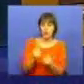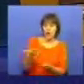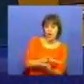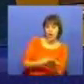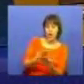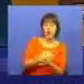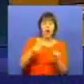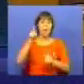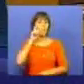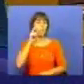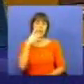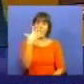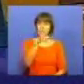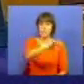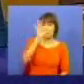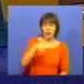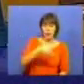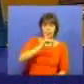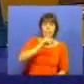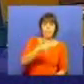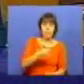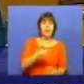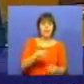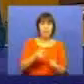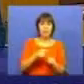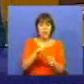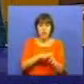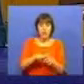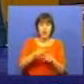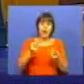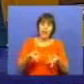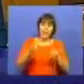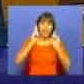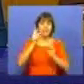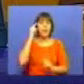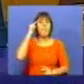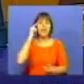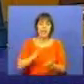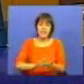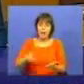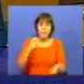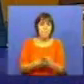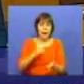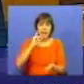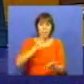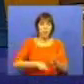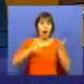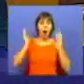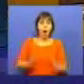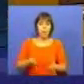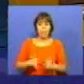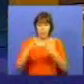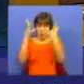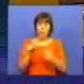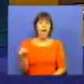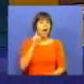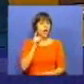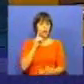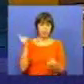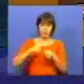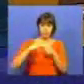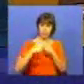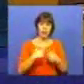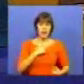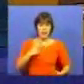O orçamento garante que 5% do PIB passa pela zona da Franca da Madeira sem pagar imposto. O orçamento assegura que as filiais